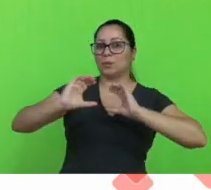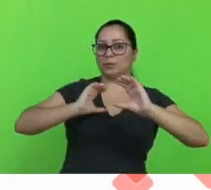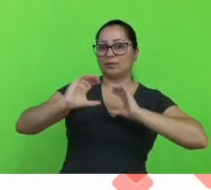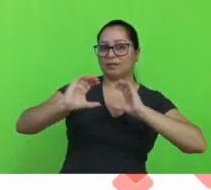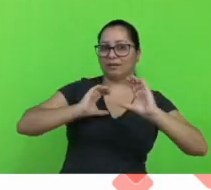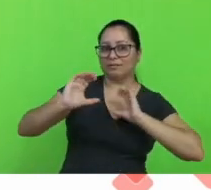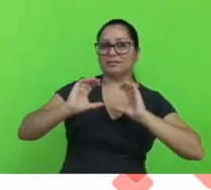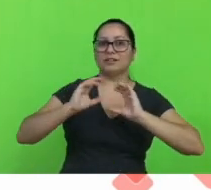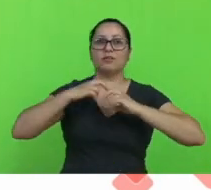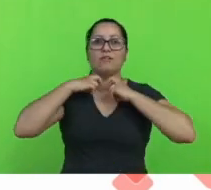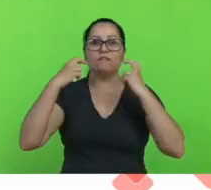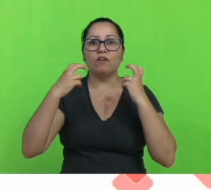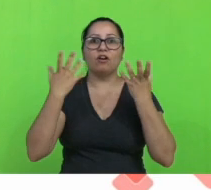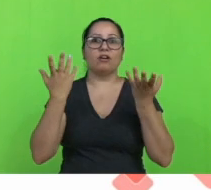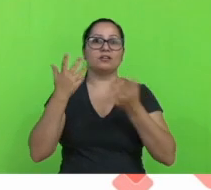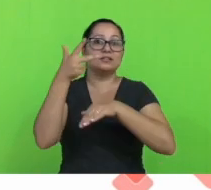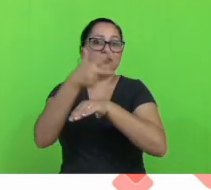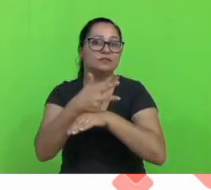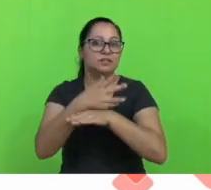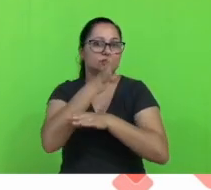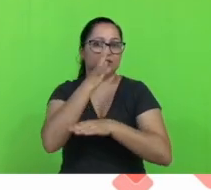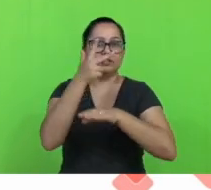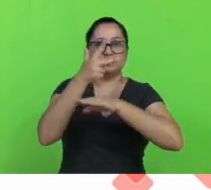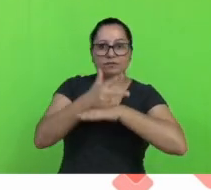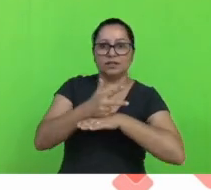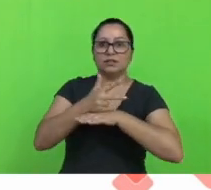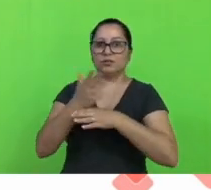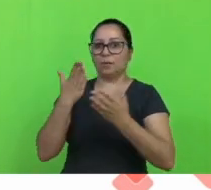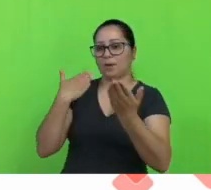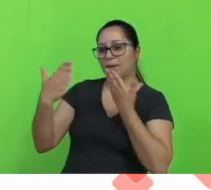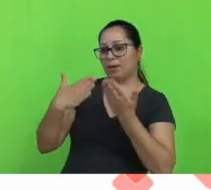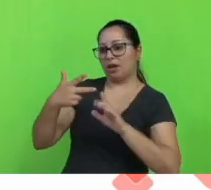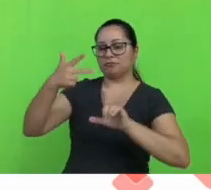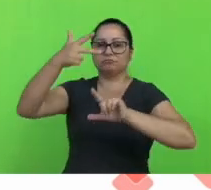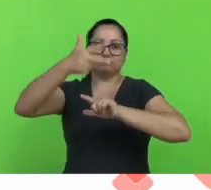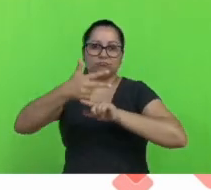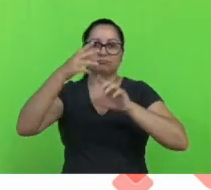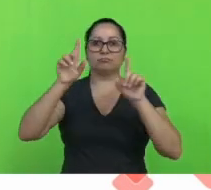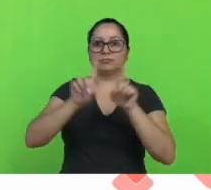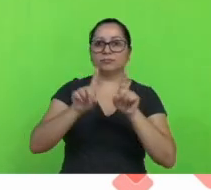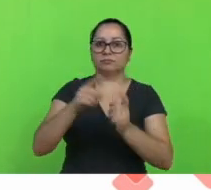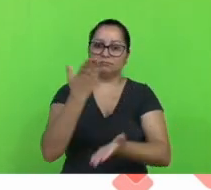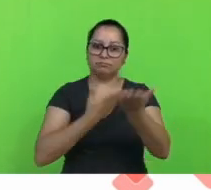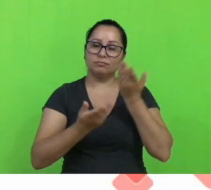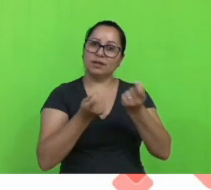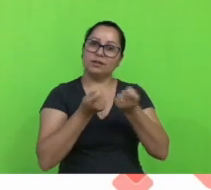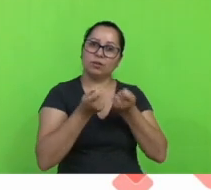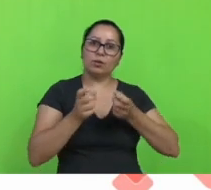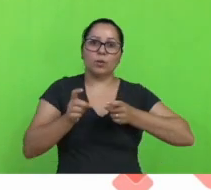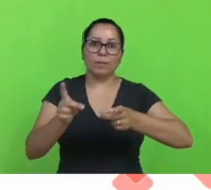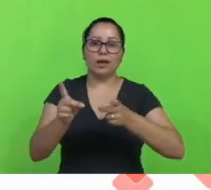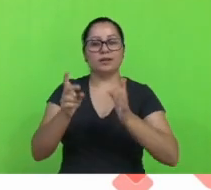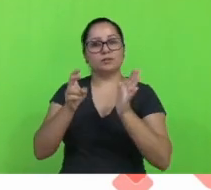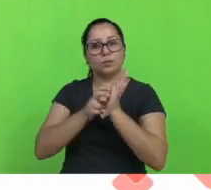comunicação de voz, de vídeo, assistir vídeos, realizar videoconferência, realizar transações de comércio eletrônico,